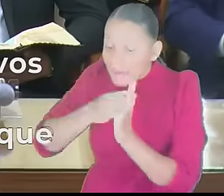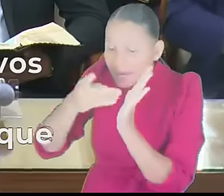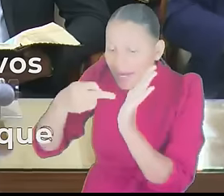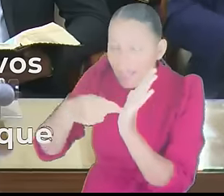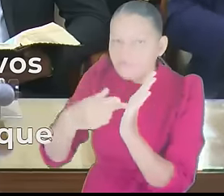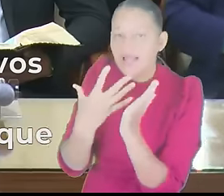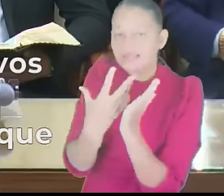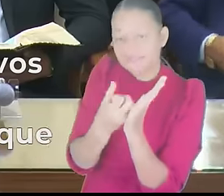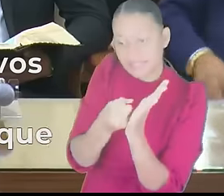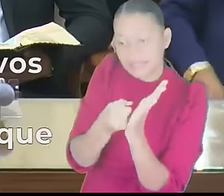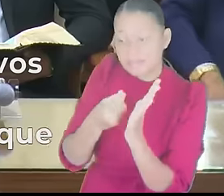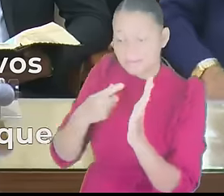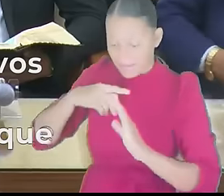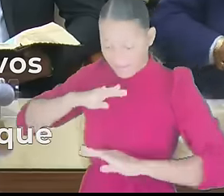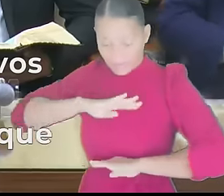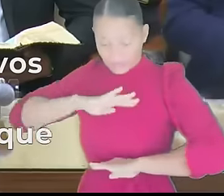obras.